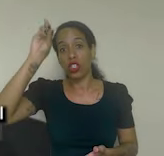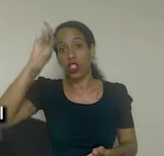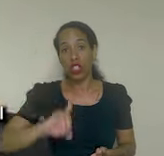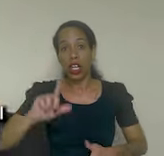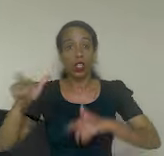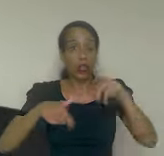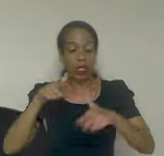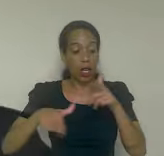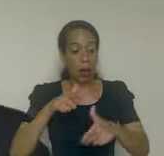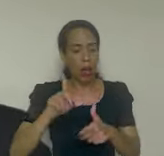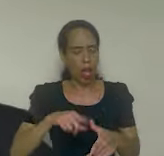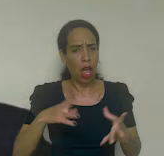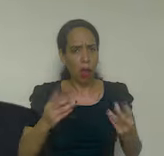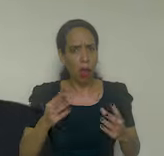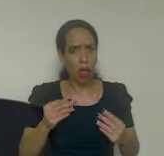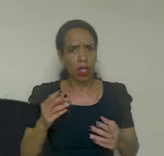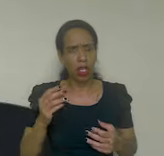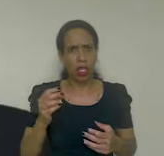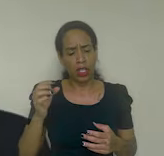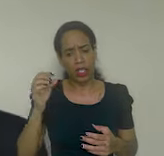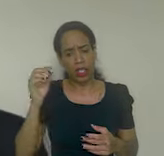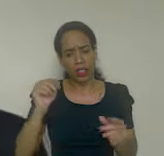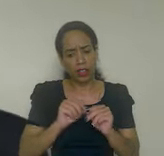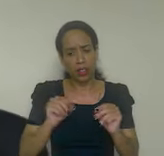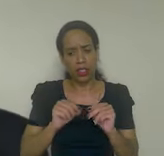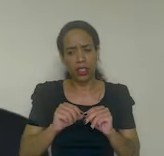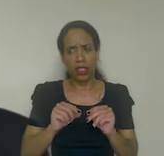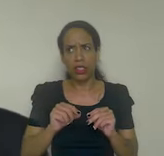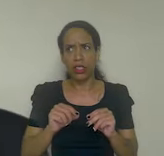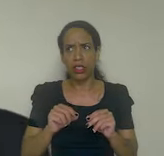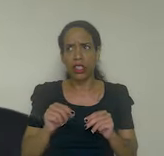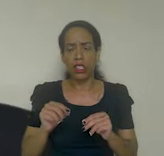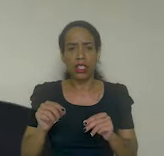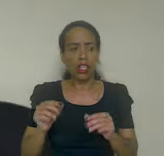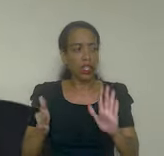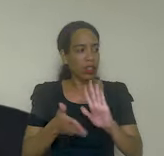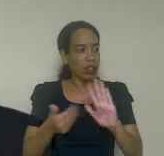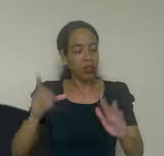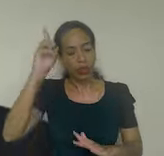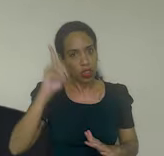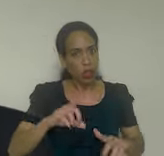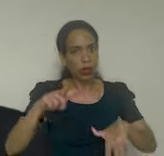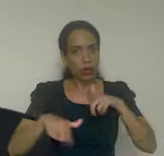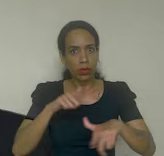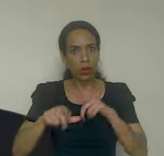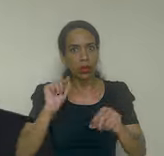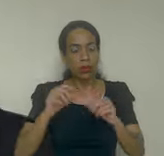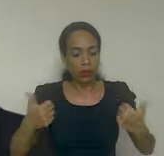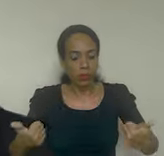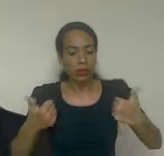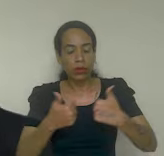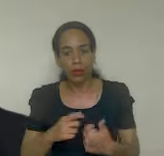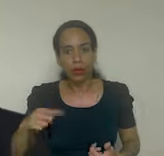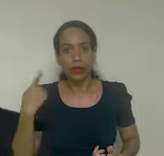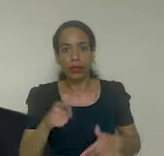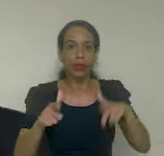Direito do Trabalho, uma obra bastante completa que visa descomplicar o direito do trabalho para quem quer se aproximar da